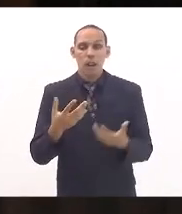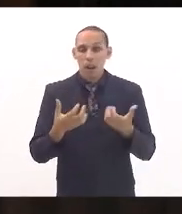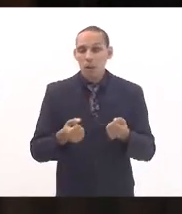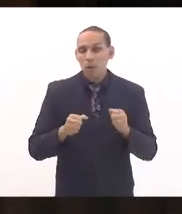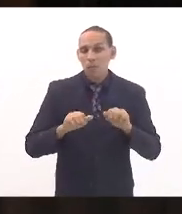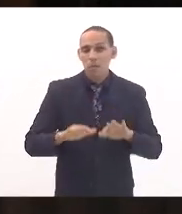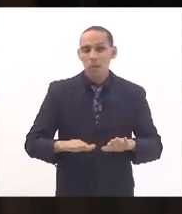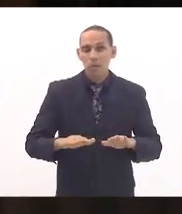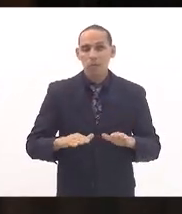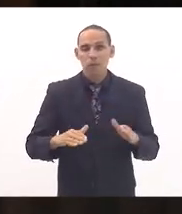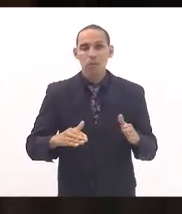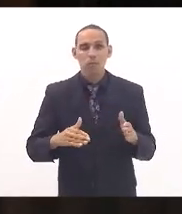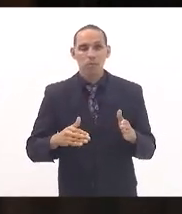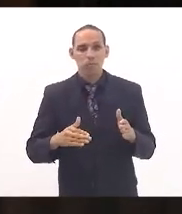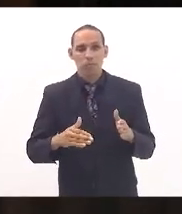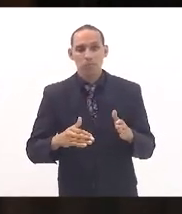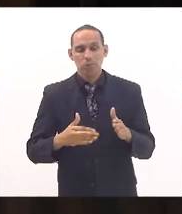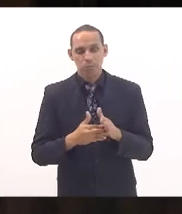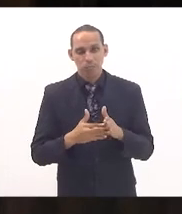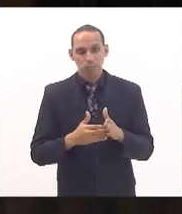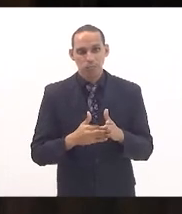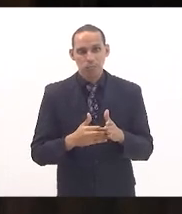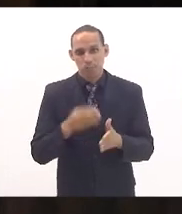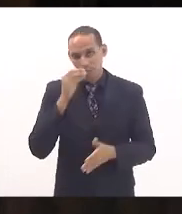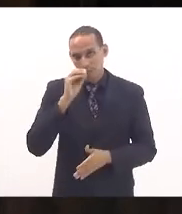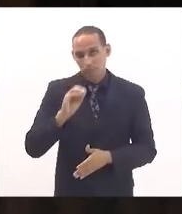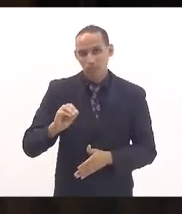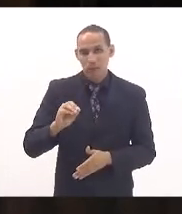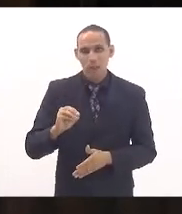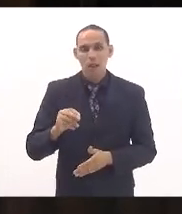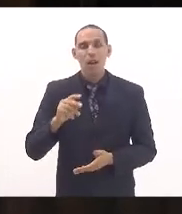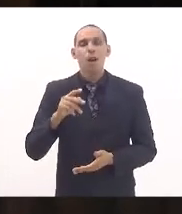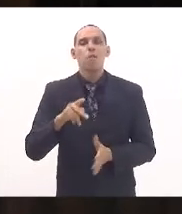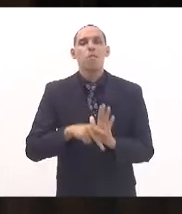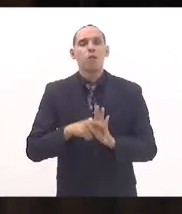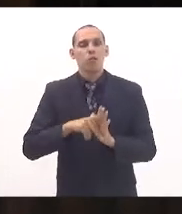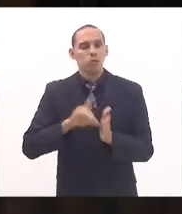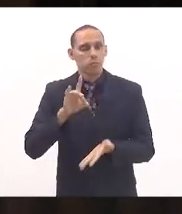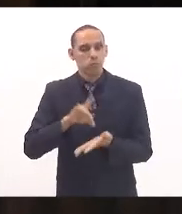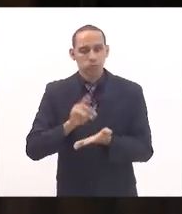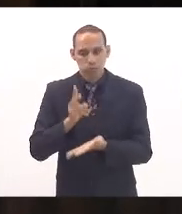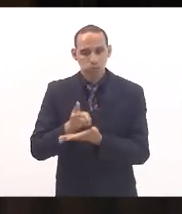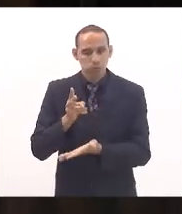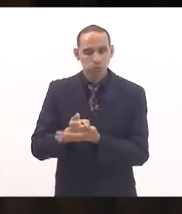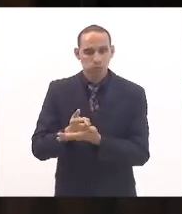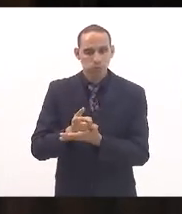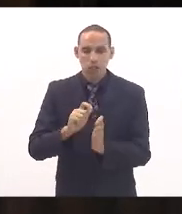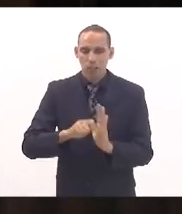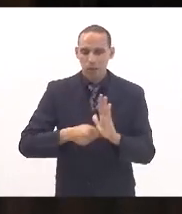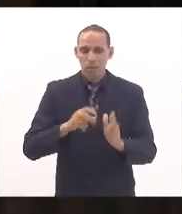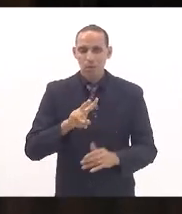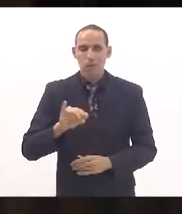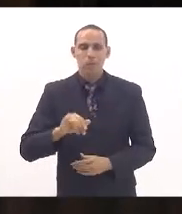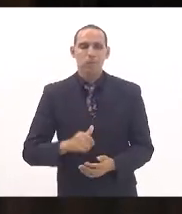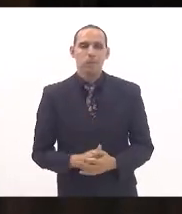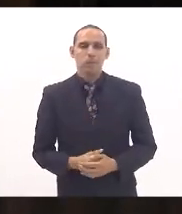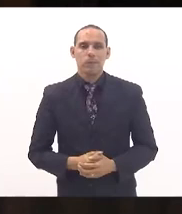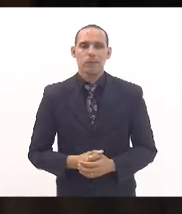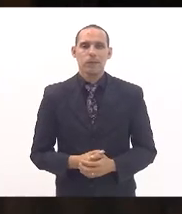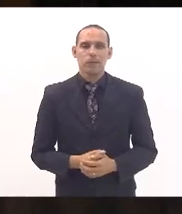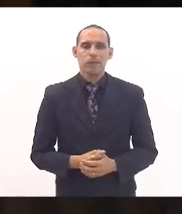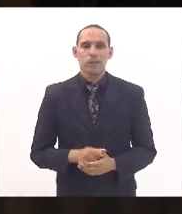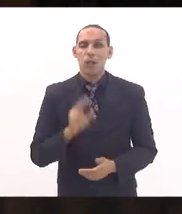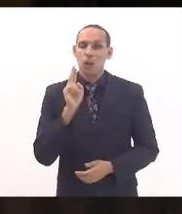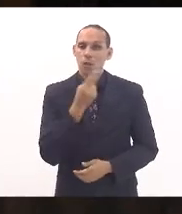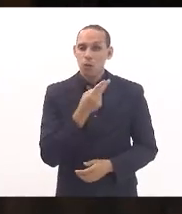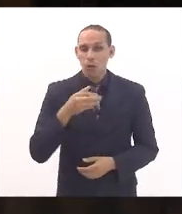aprovam, permaneçam como estão, rejeitada. Projeto original segue para o autógrafo. Regime de